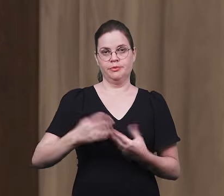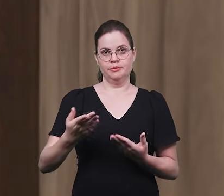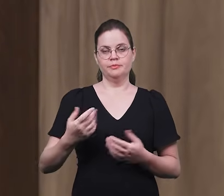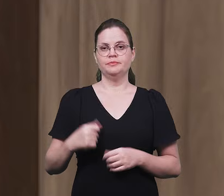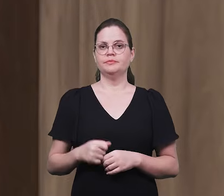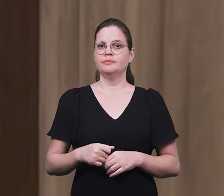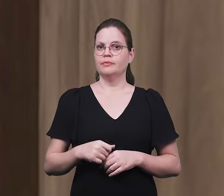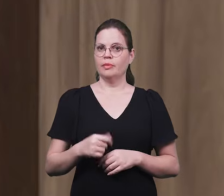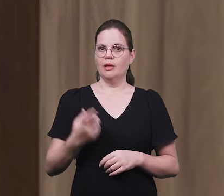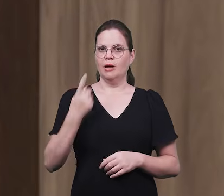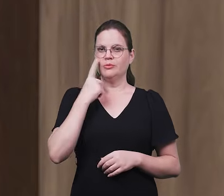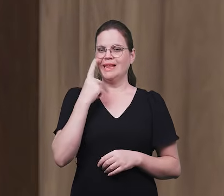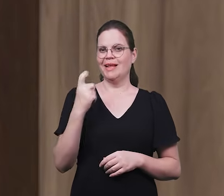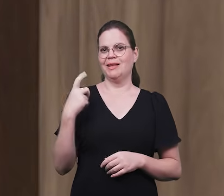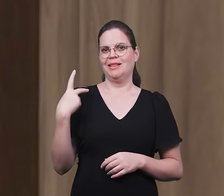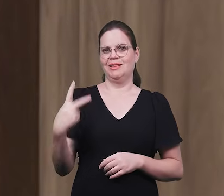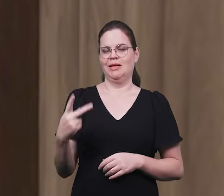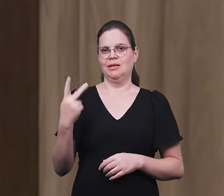babilônicos.